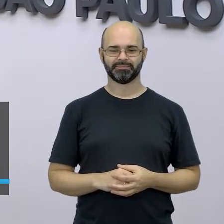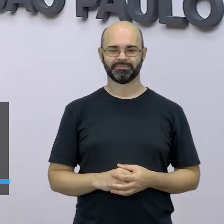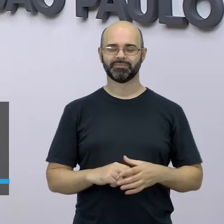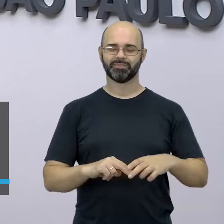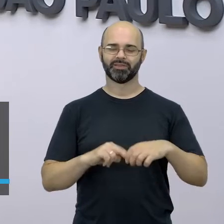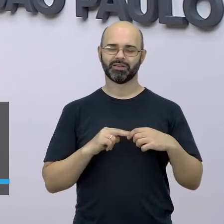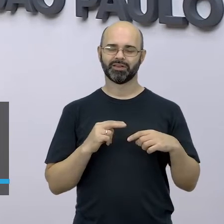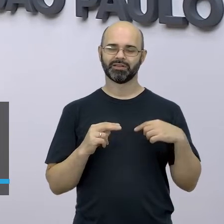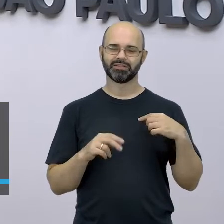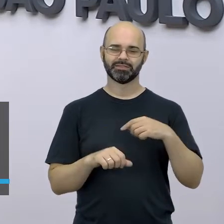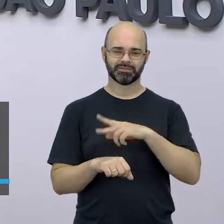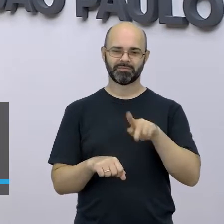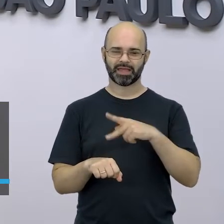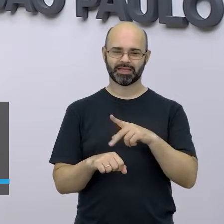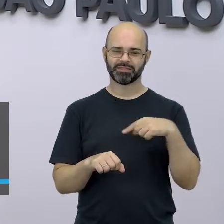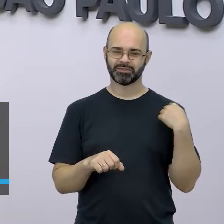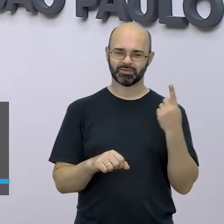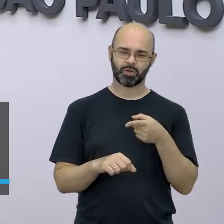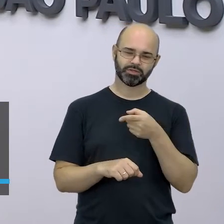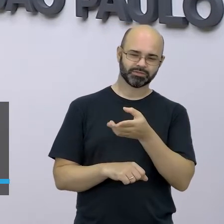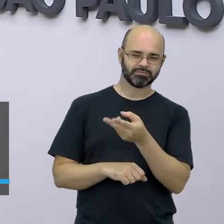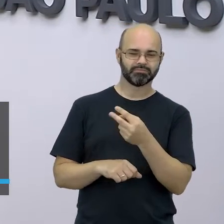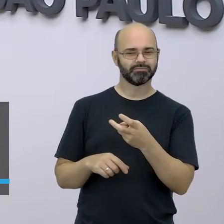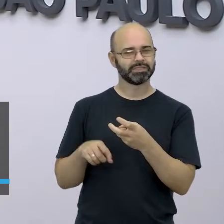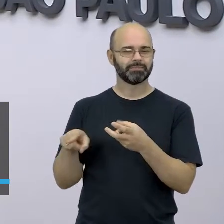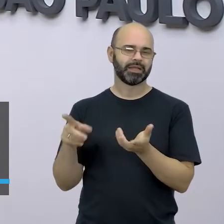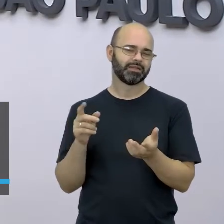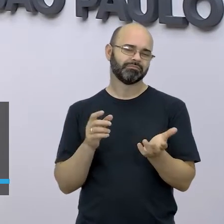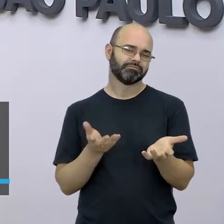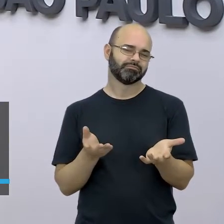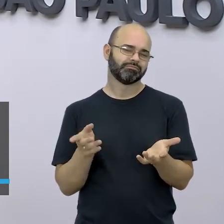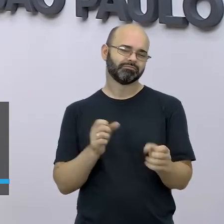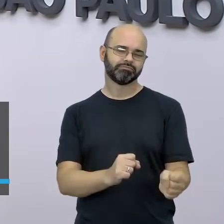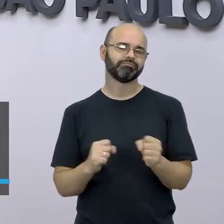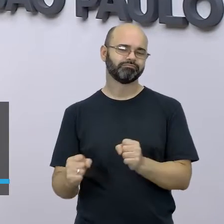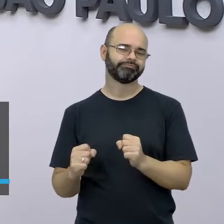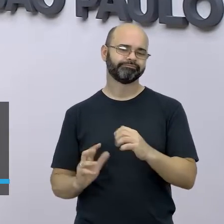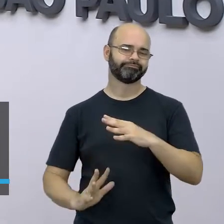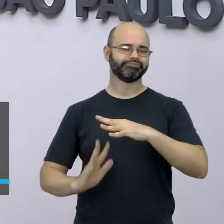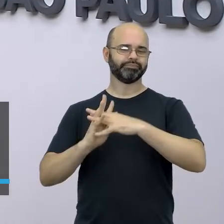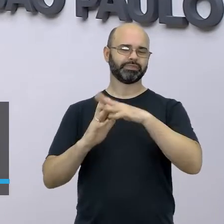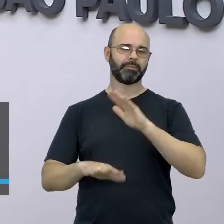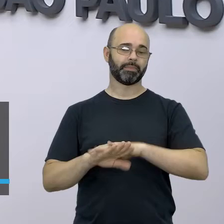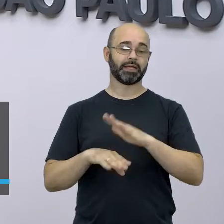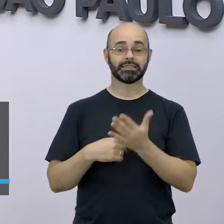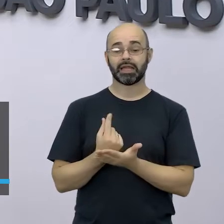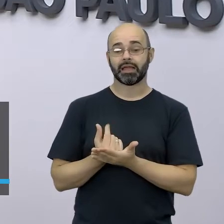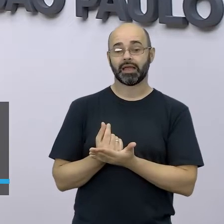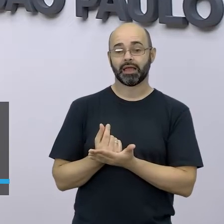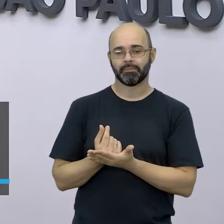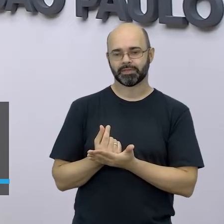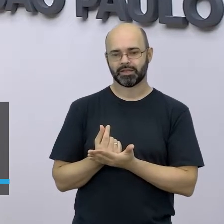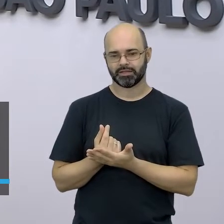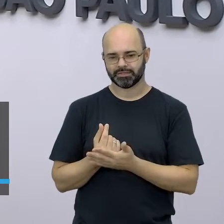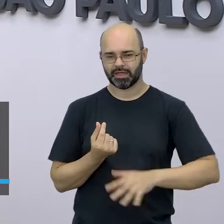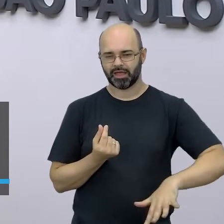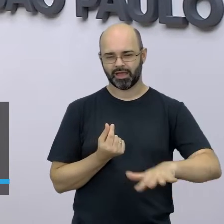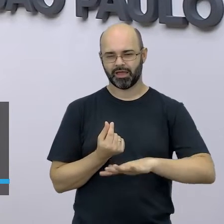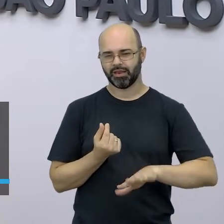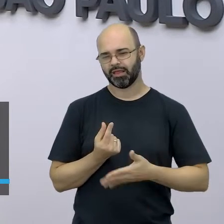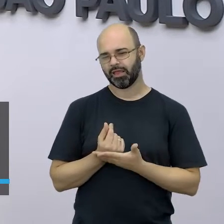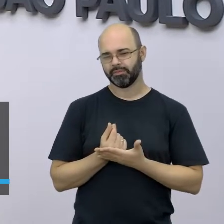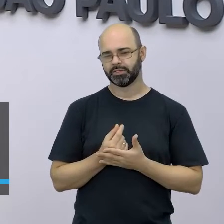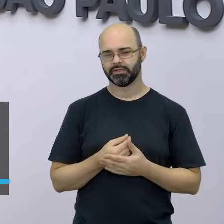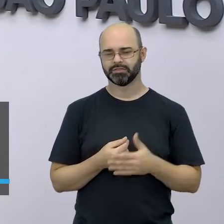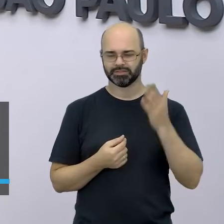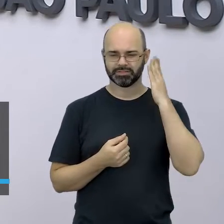esses países que são os mais poderosos economicamente dentro do mundo capitalista, né? A gente sabe então que depois da